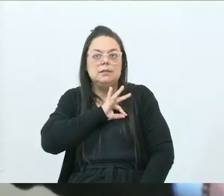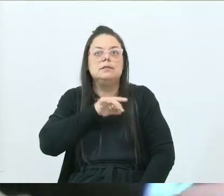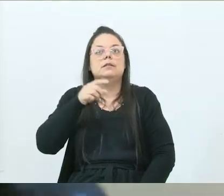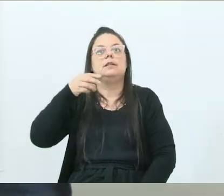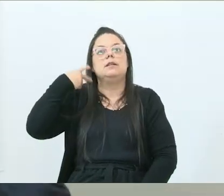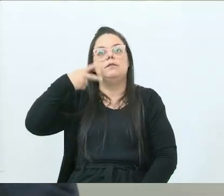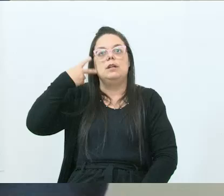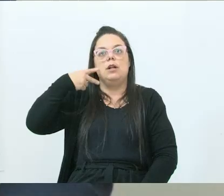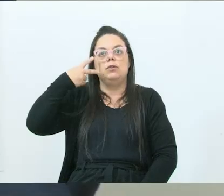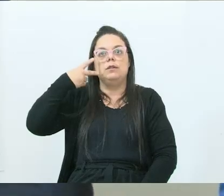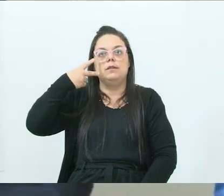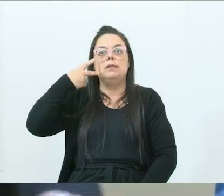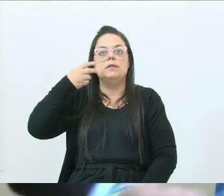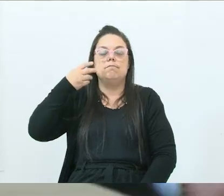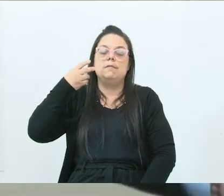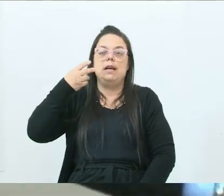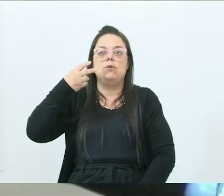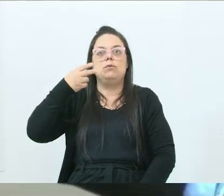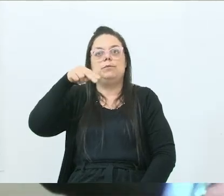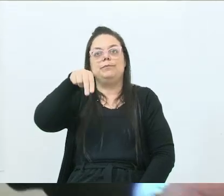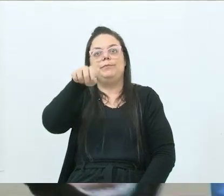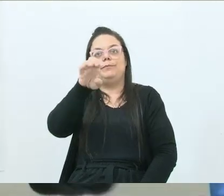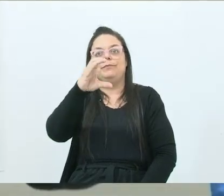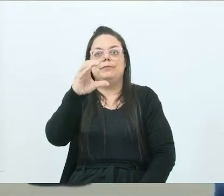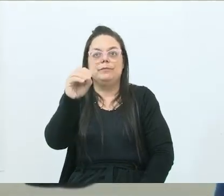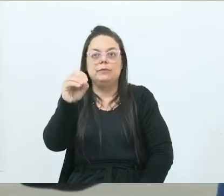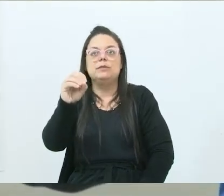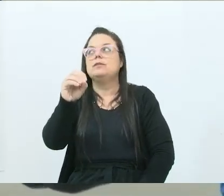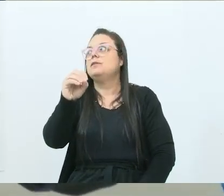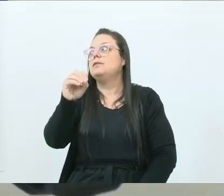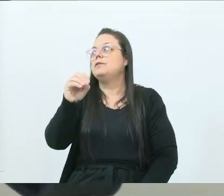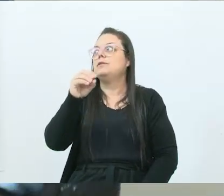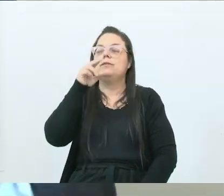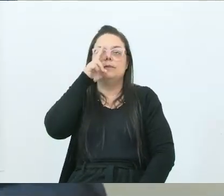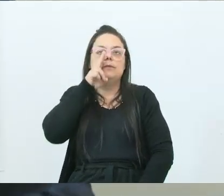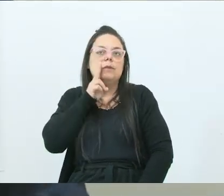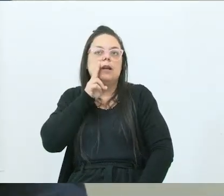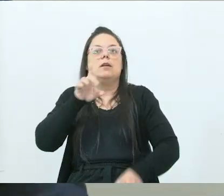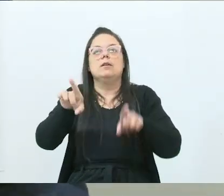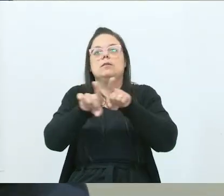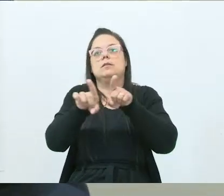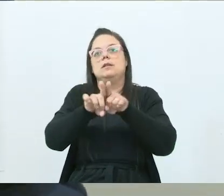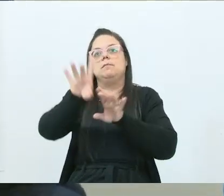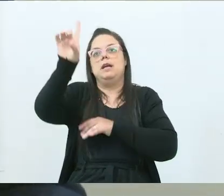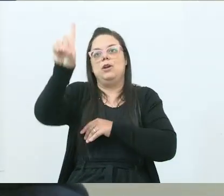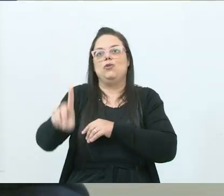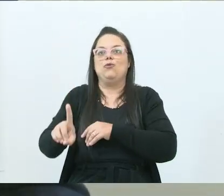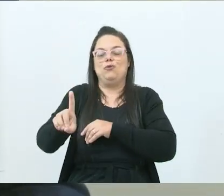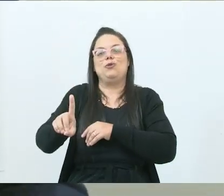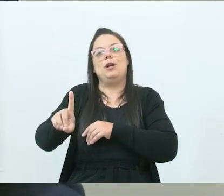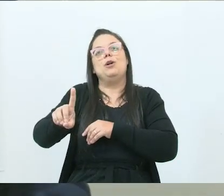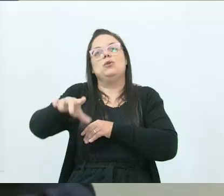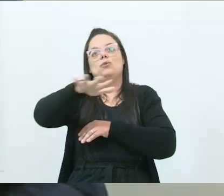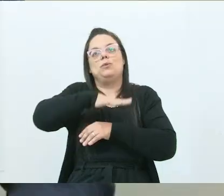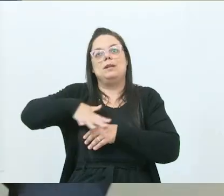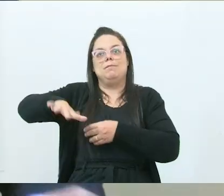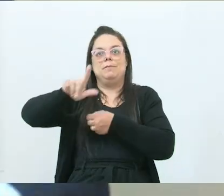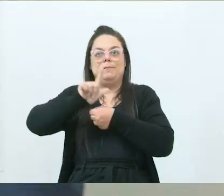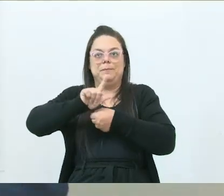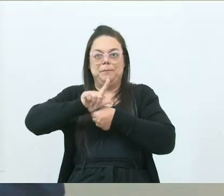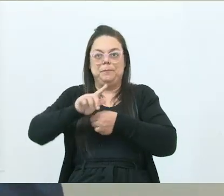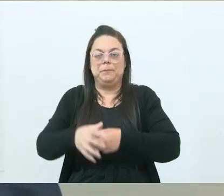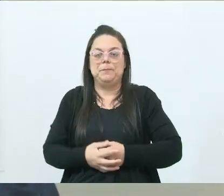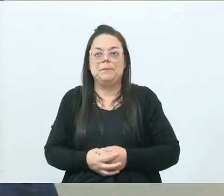E contamos ainda, como sempre, com o nosso anjo da guarda aqui, o Rodrigo, diretor legislativo.